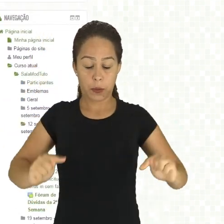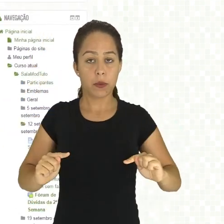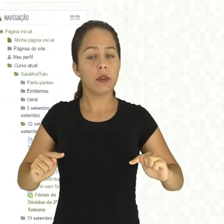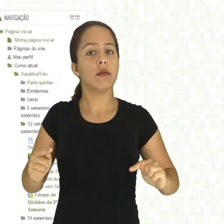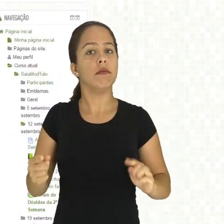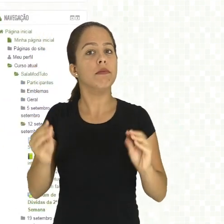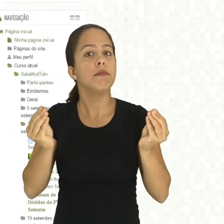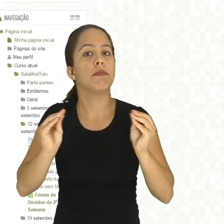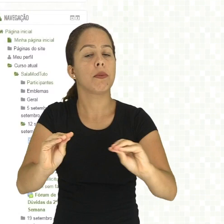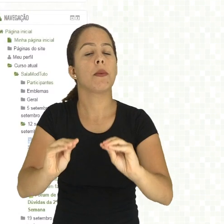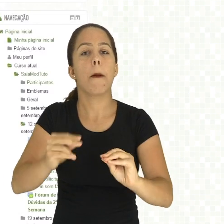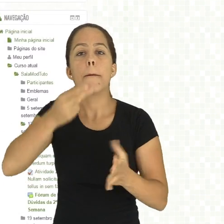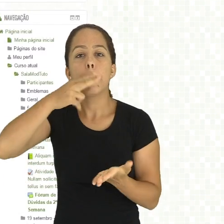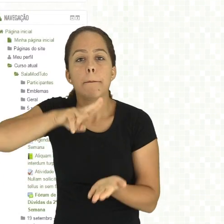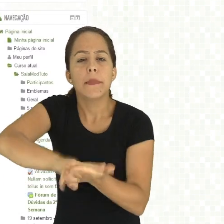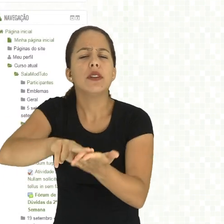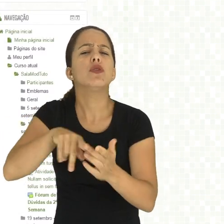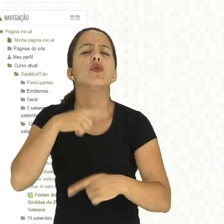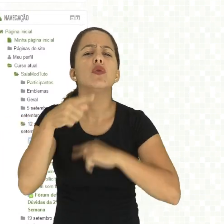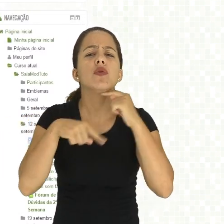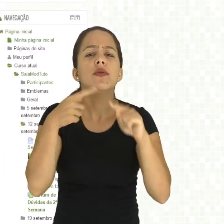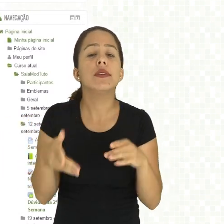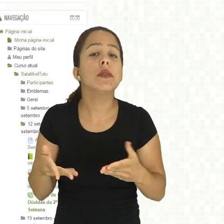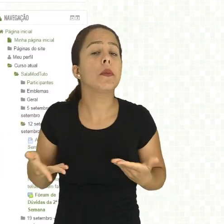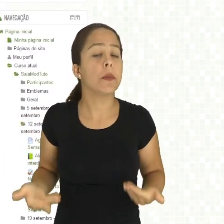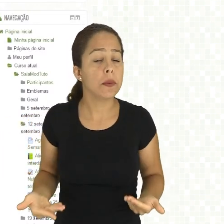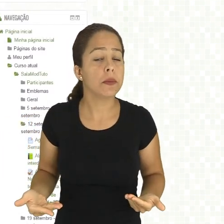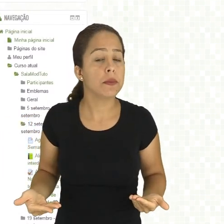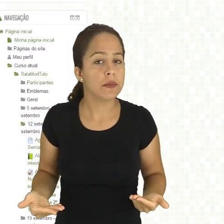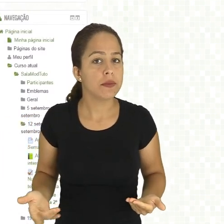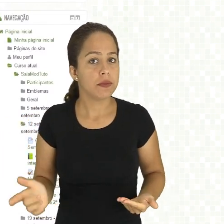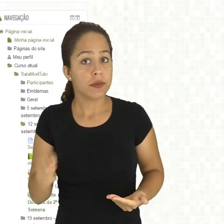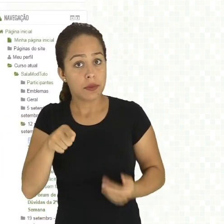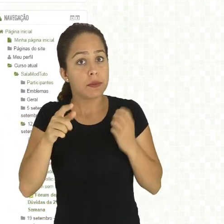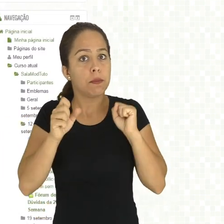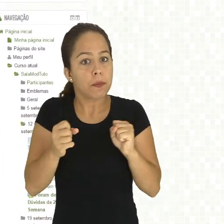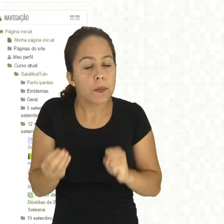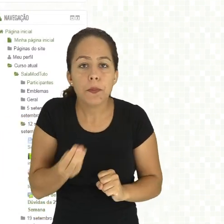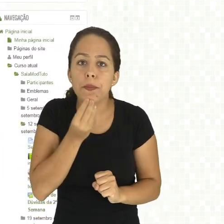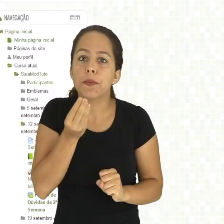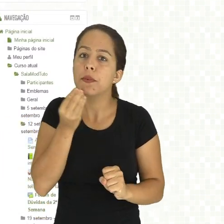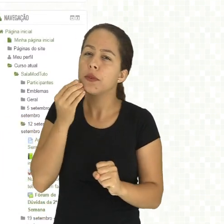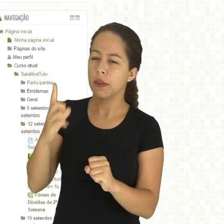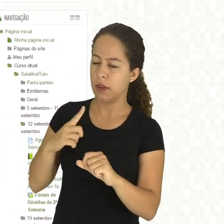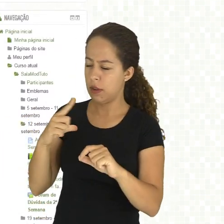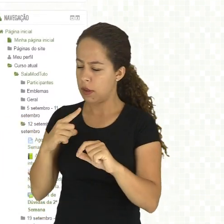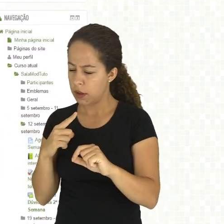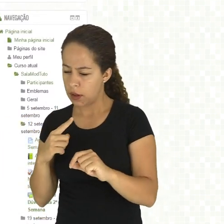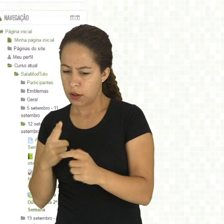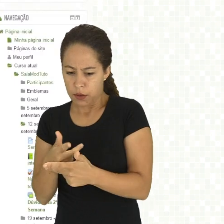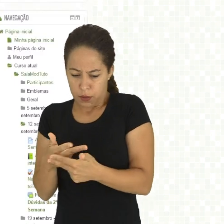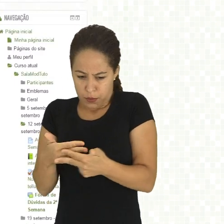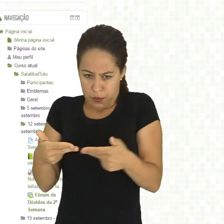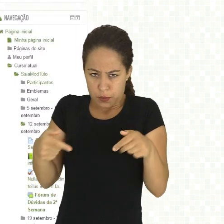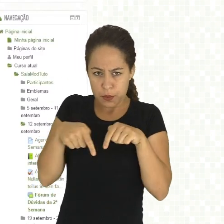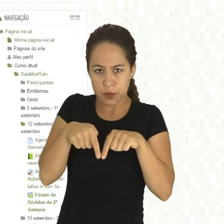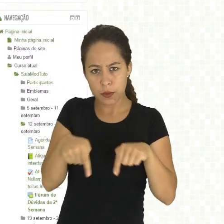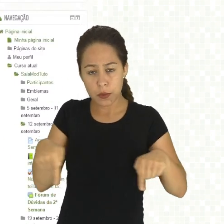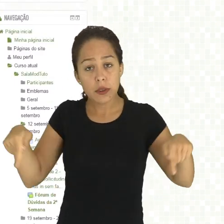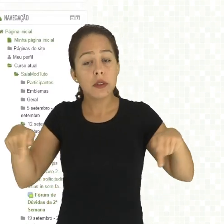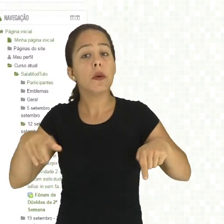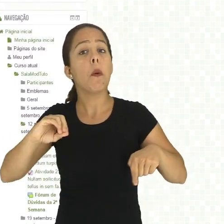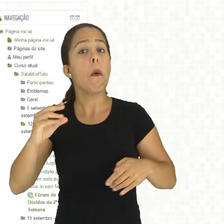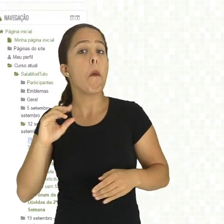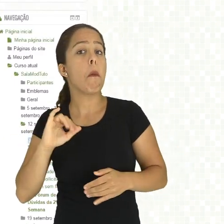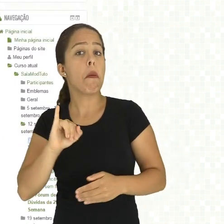mensagem especificando com essa dúvida você consegue formatar clicando neste ciccone saque em inserir